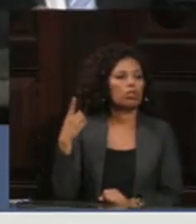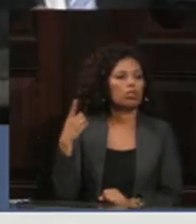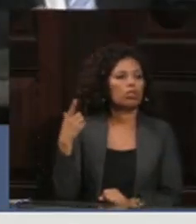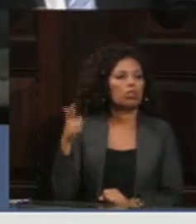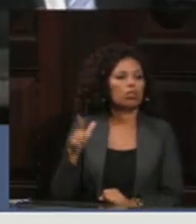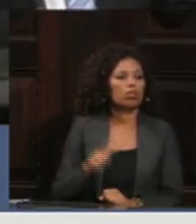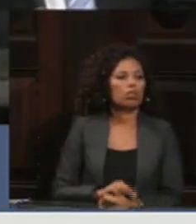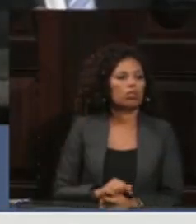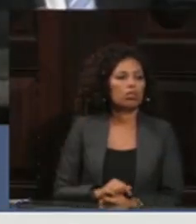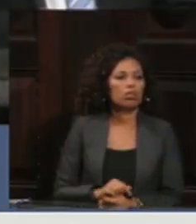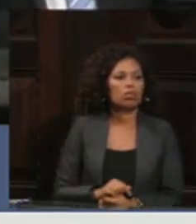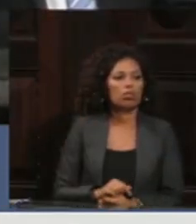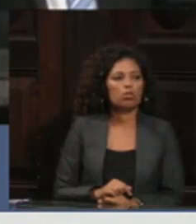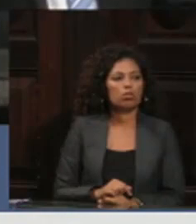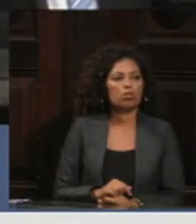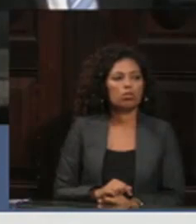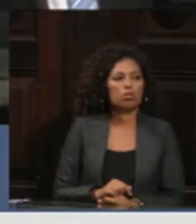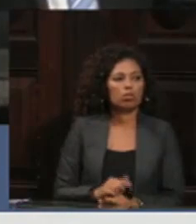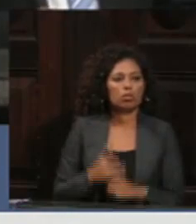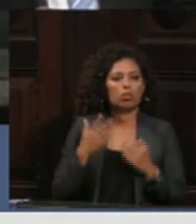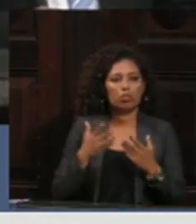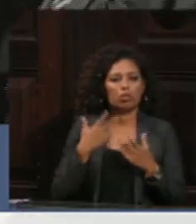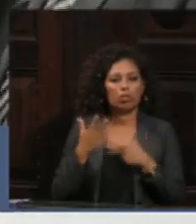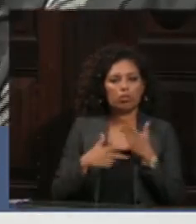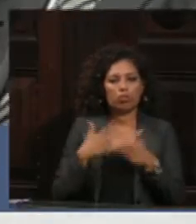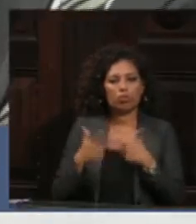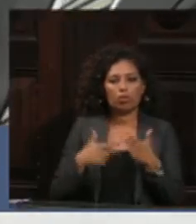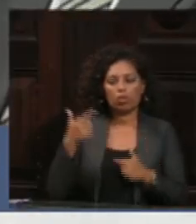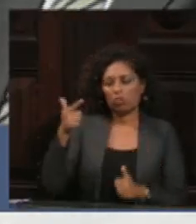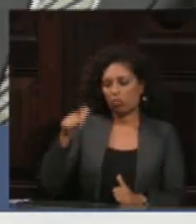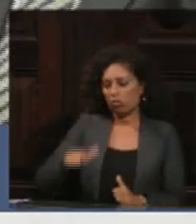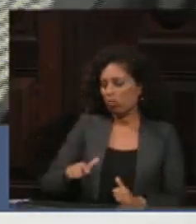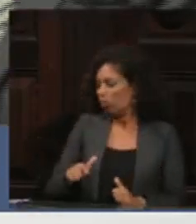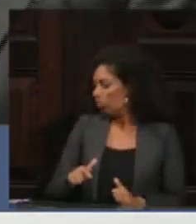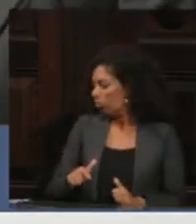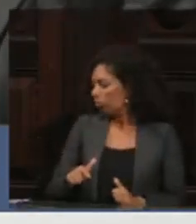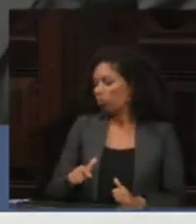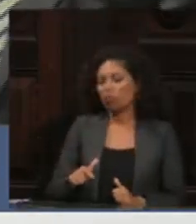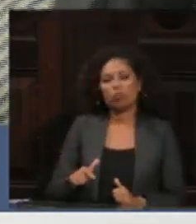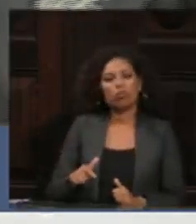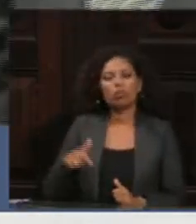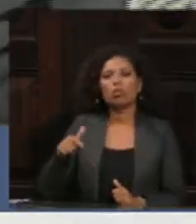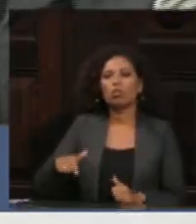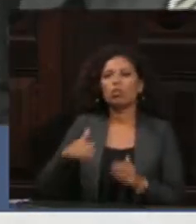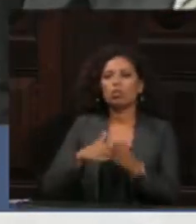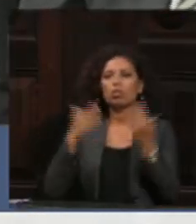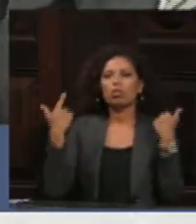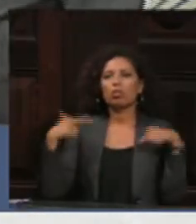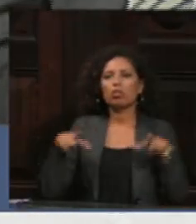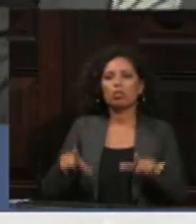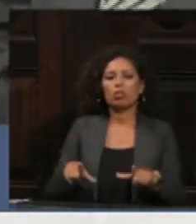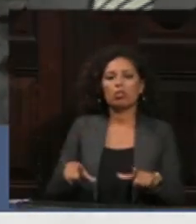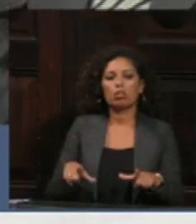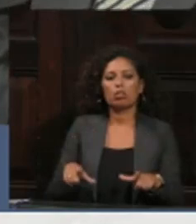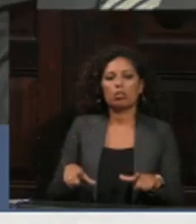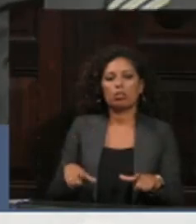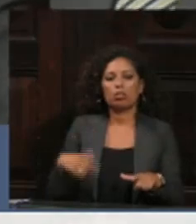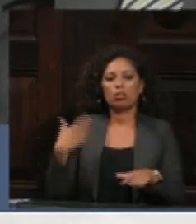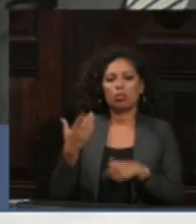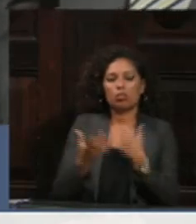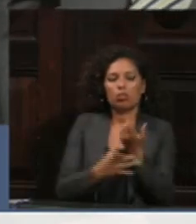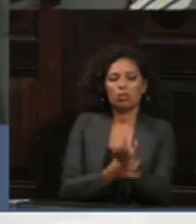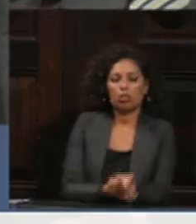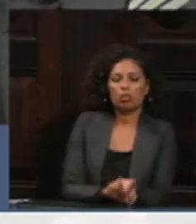Presidente, eu tomei conhecimento, mais uma vez, essa casa agindo em prol da segurança